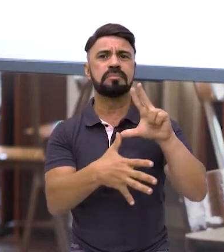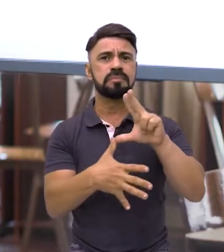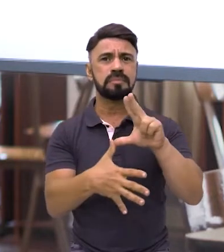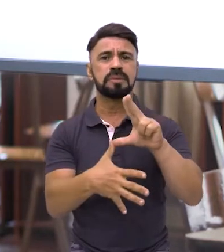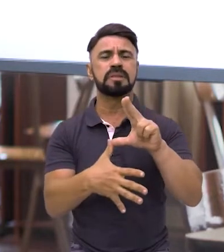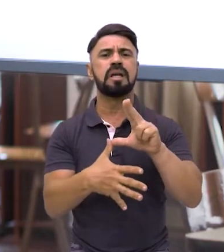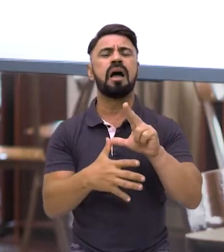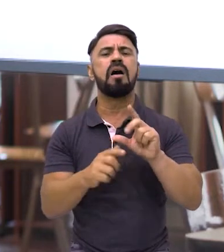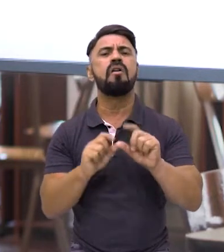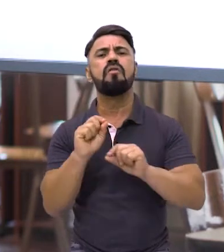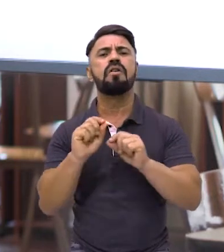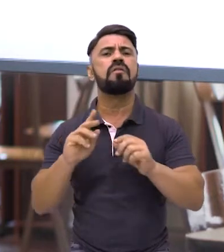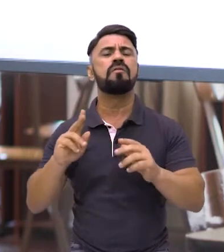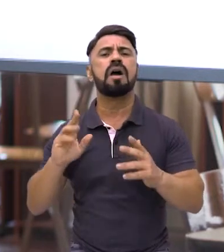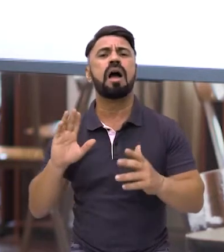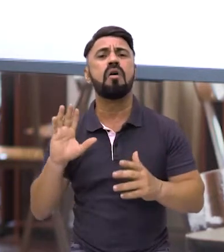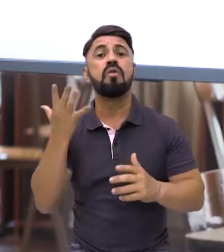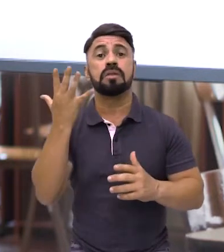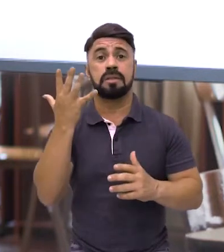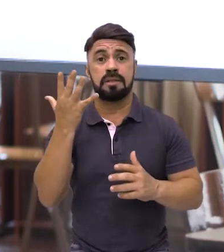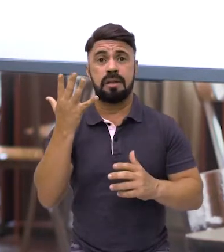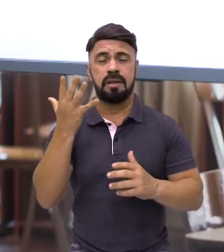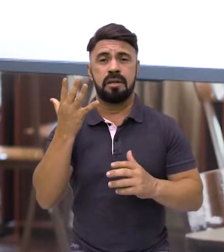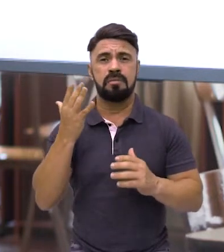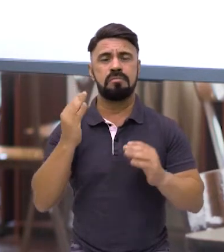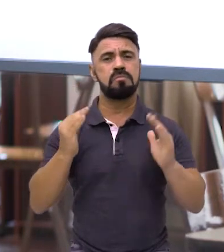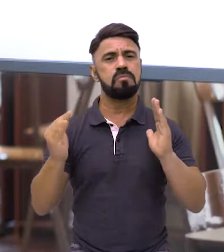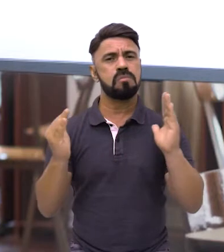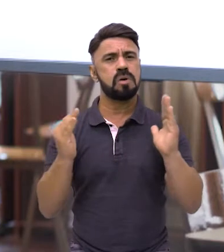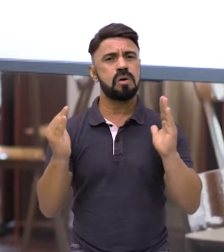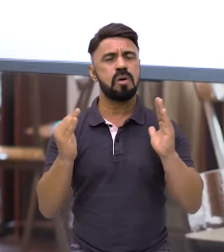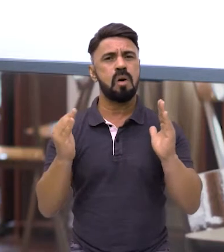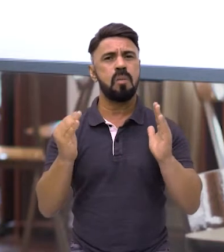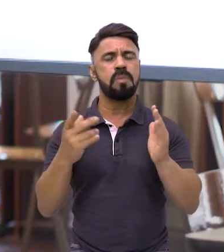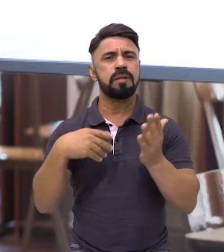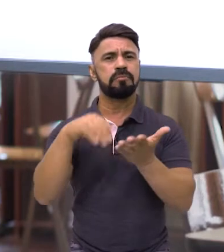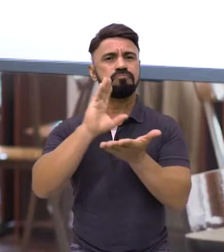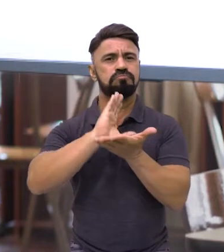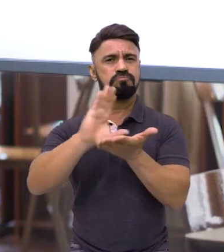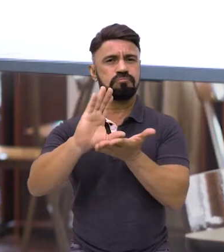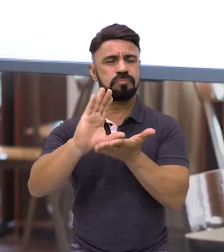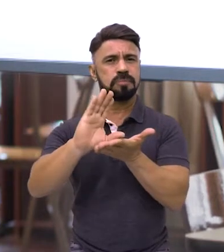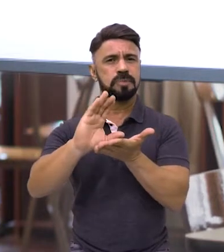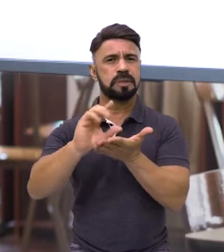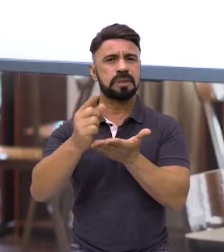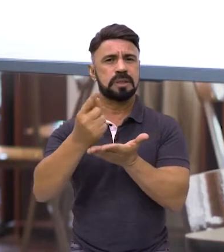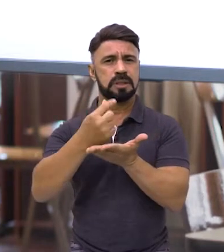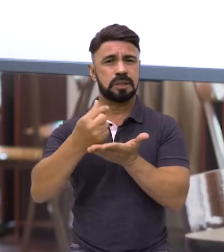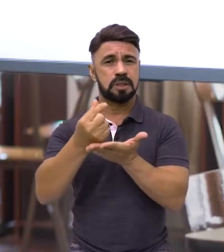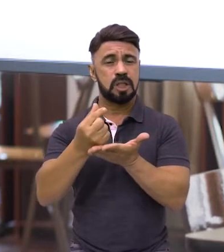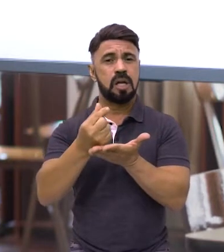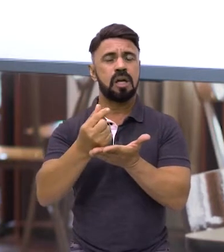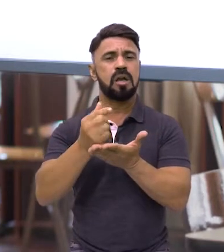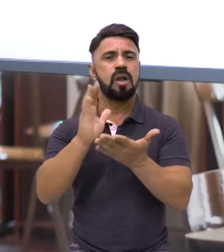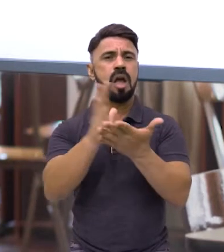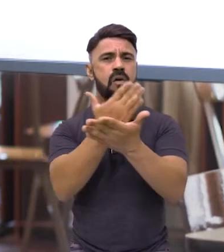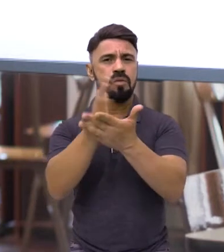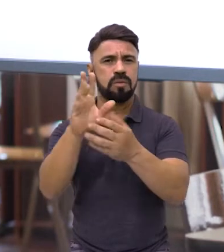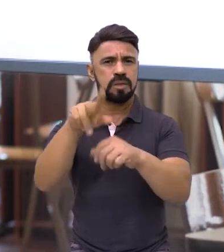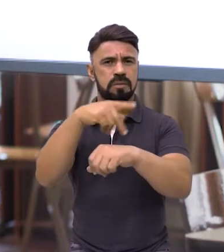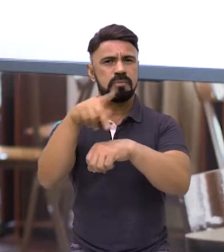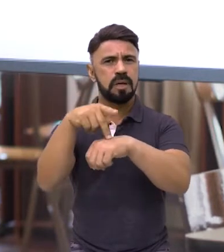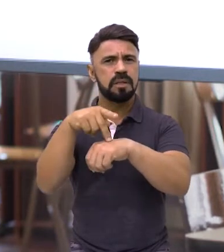Latina. O que é que vai acontecer? Um momento do investimento do capital financeiro em alguns